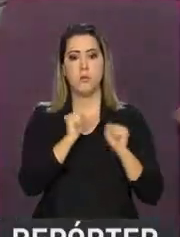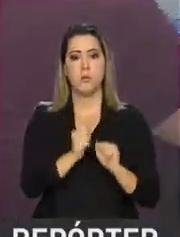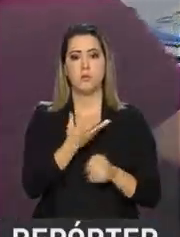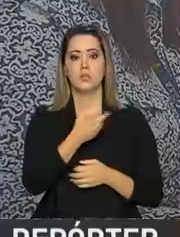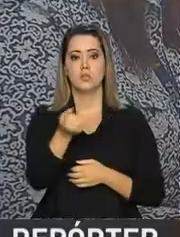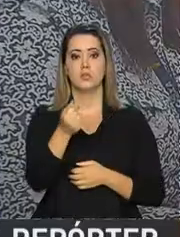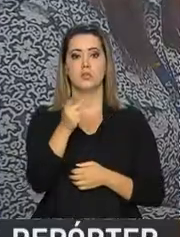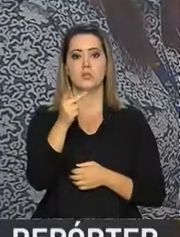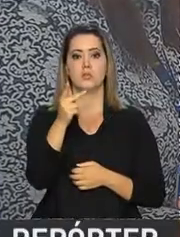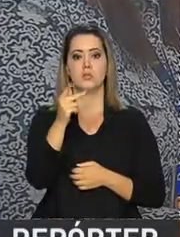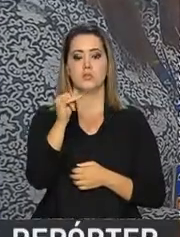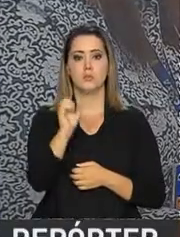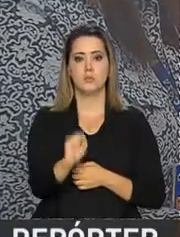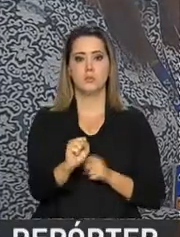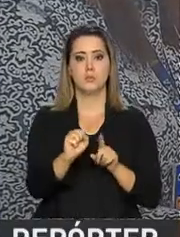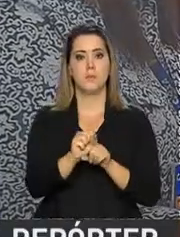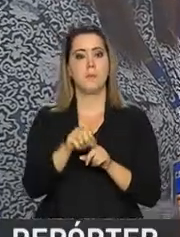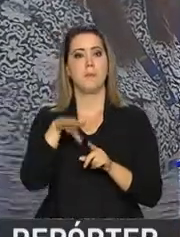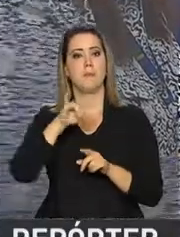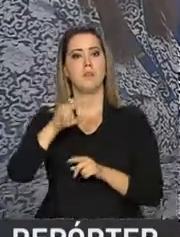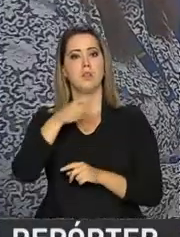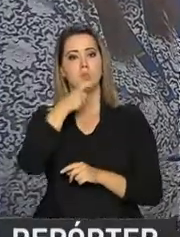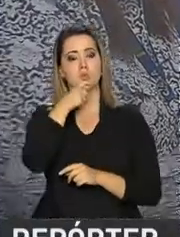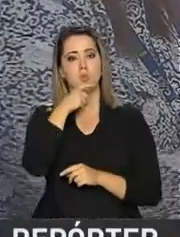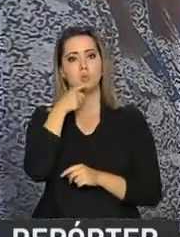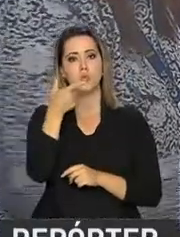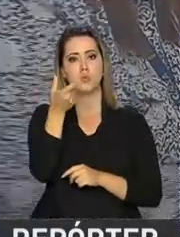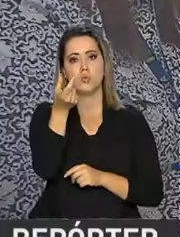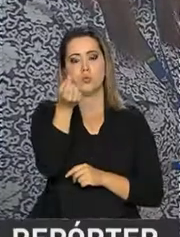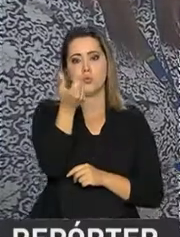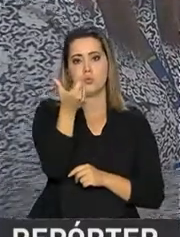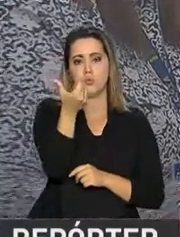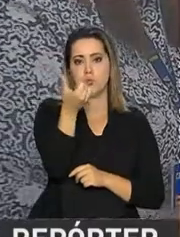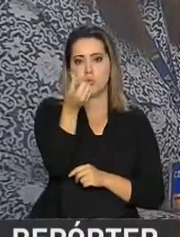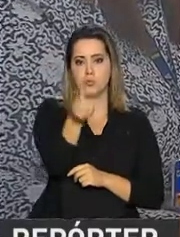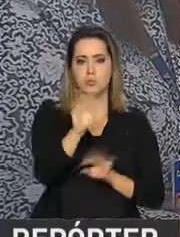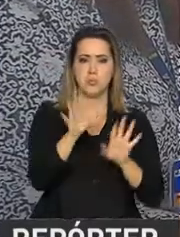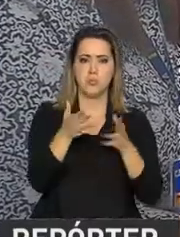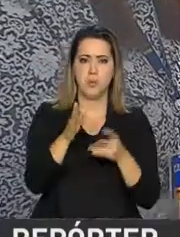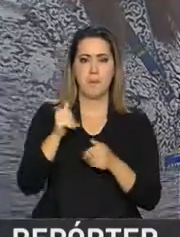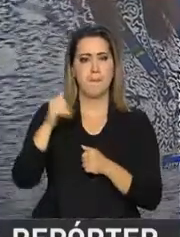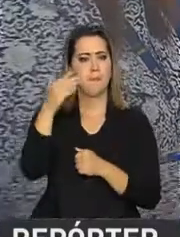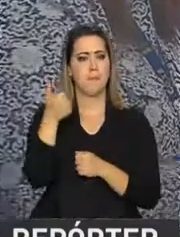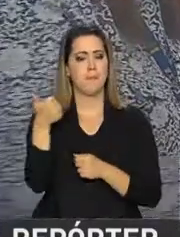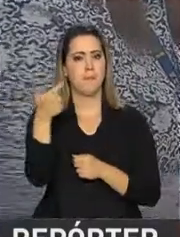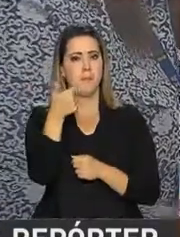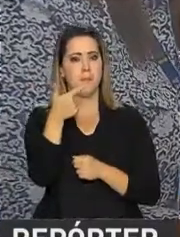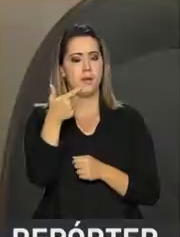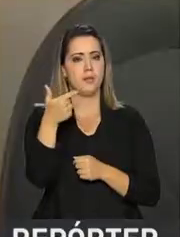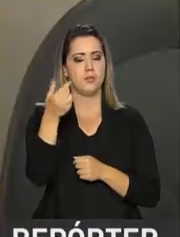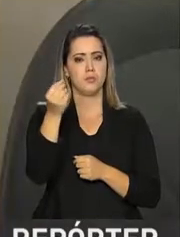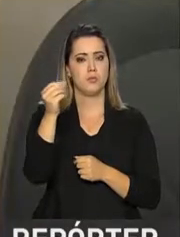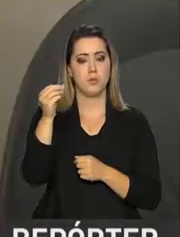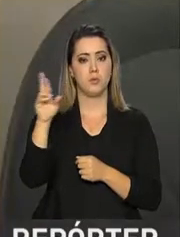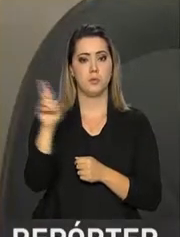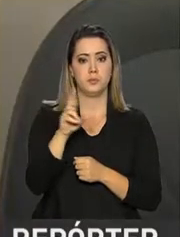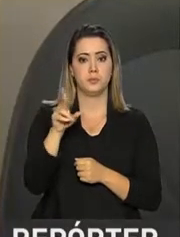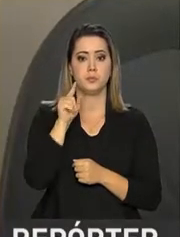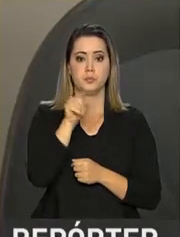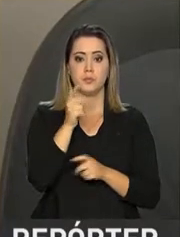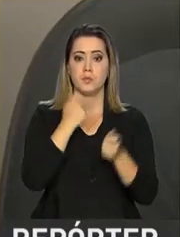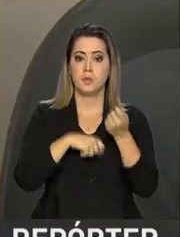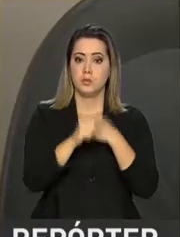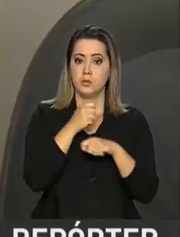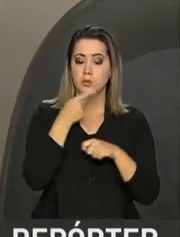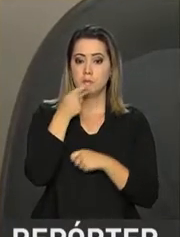pasep em junho de 2016 o saldo médio por cotista era de pouco mais de mil reais para este economista